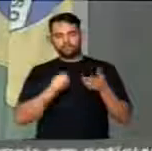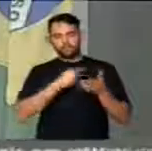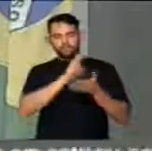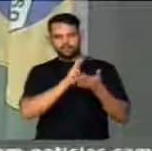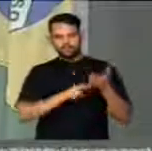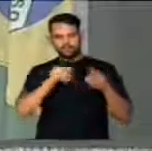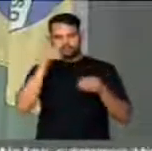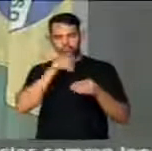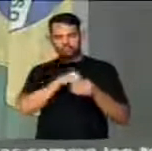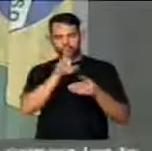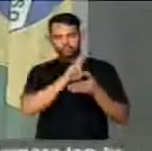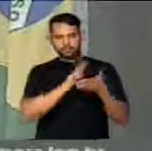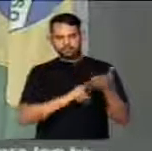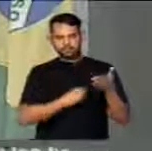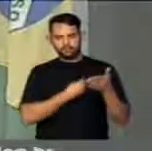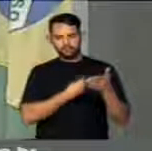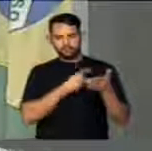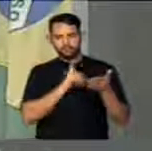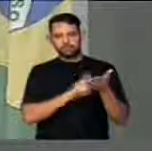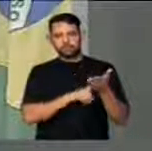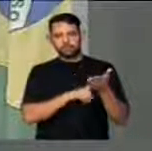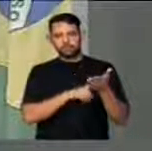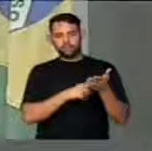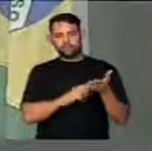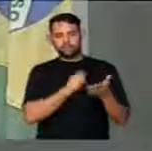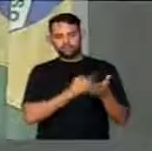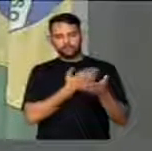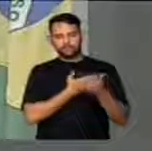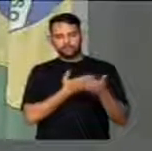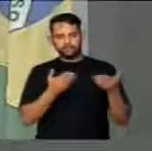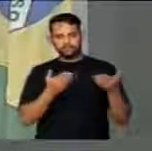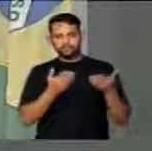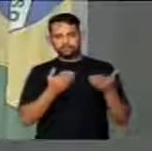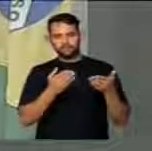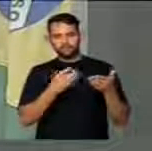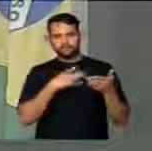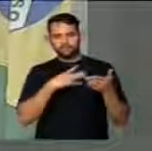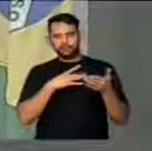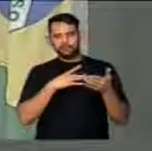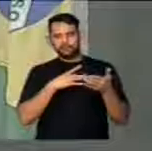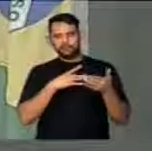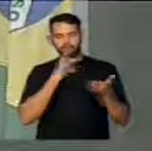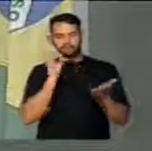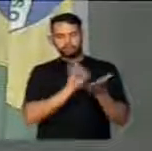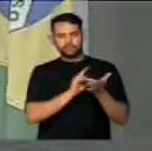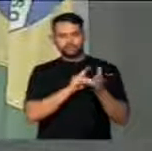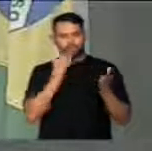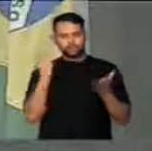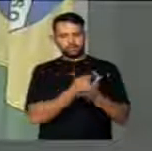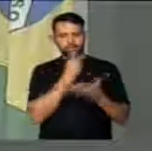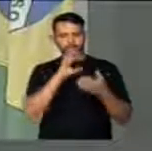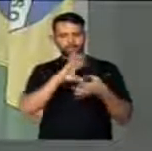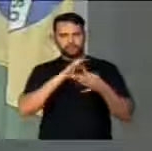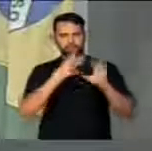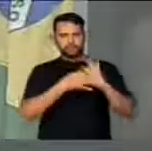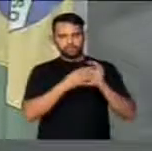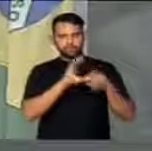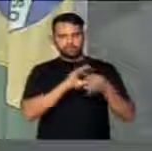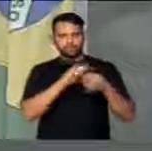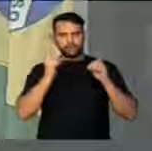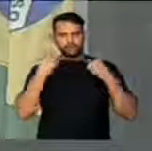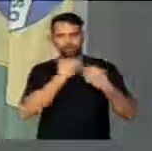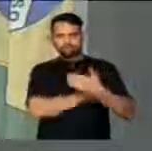visa alterar o Código Penal Militar para prever outras situações em que serão considerados